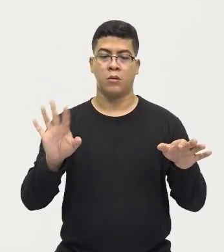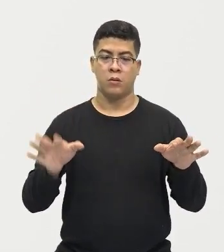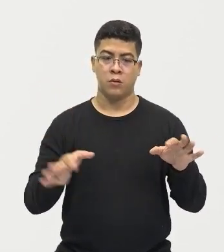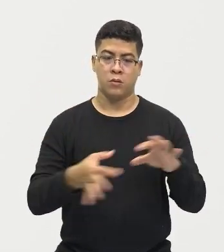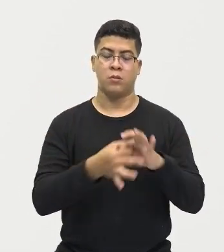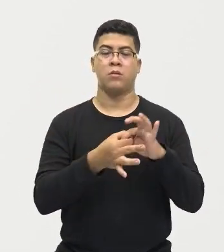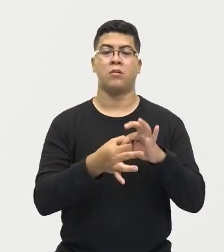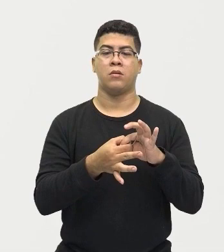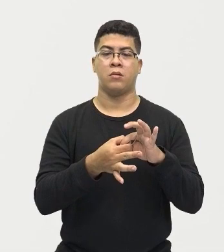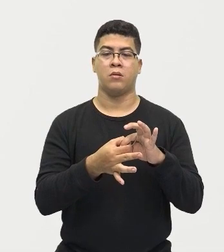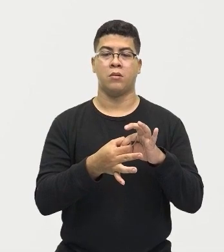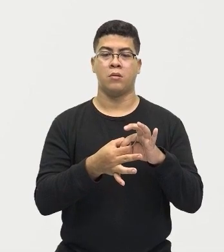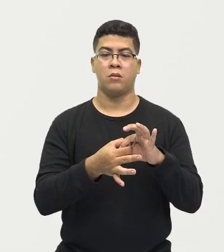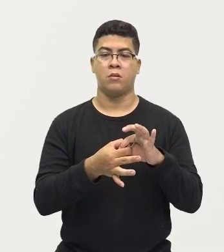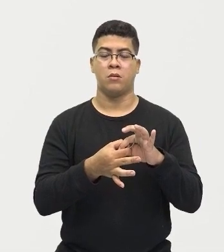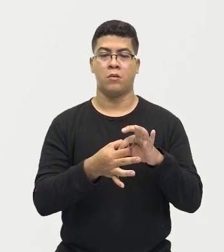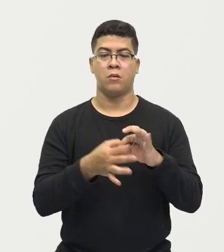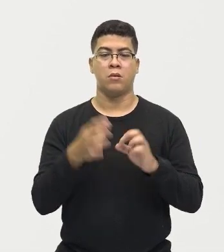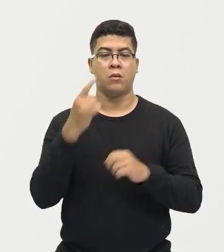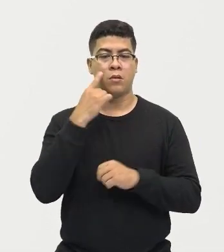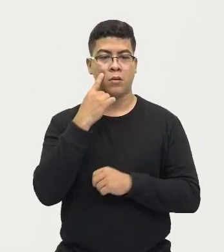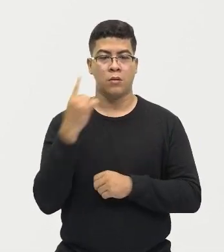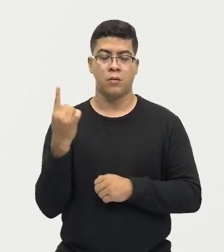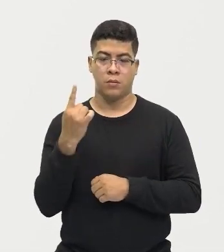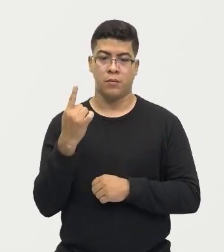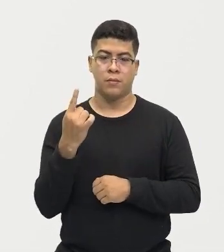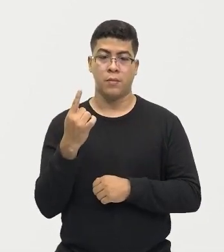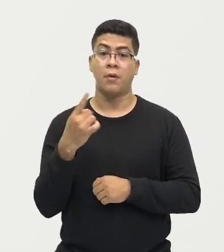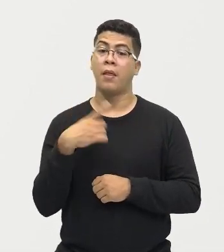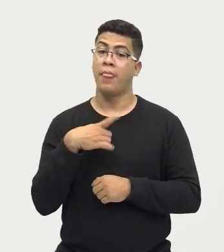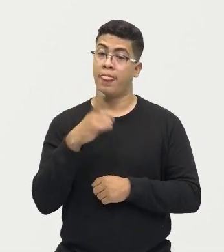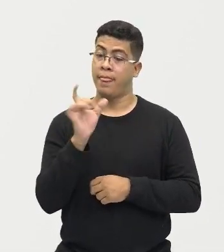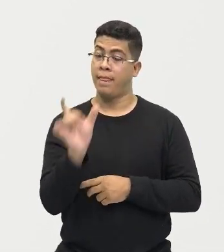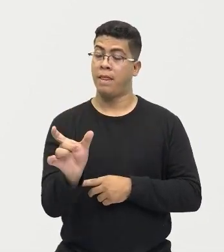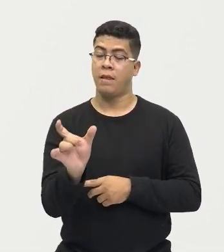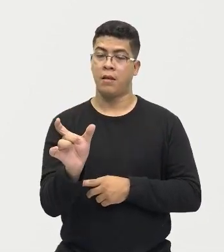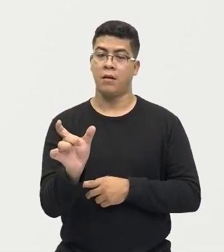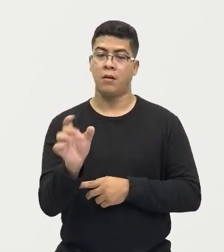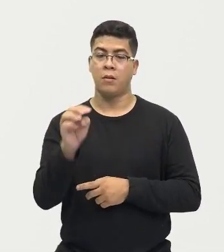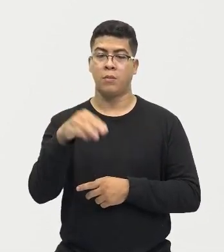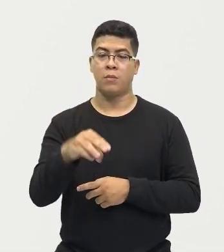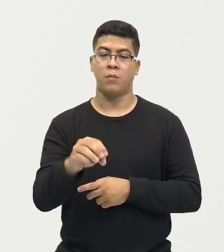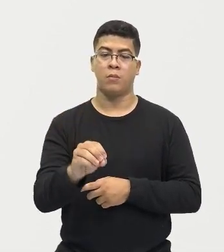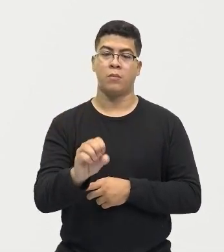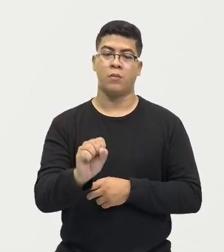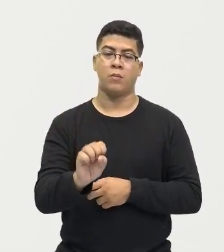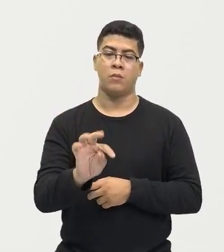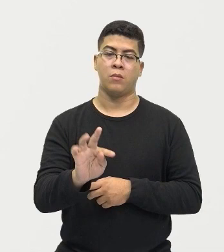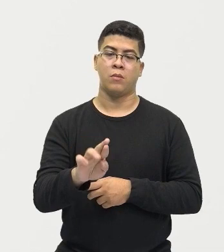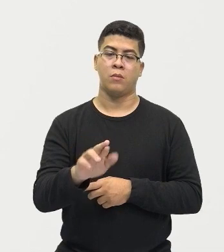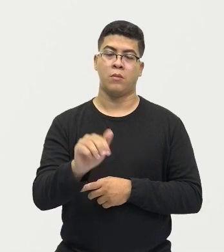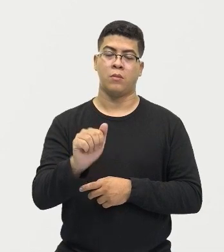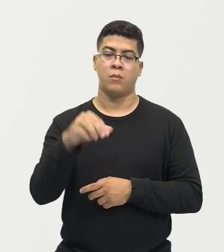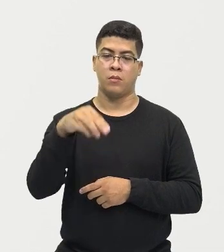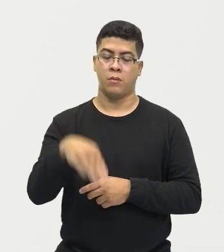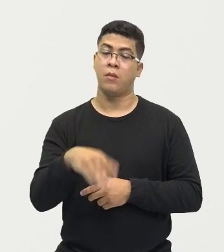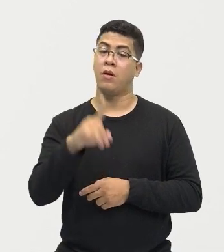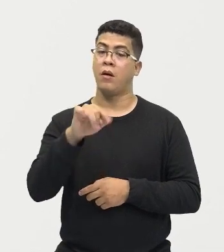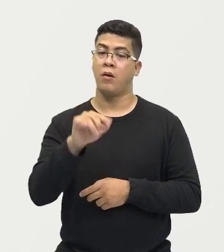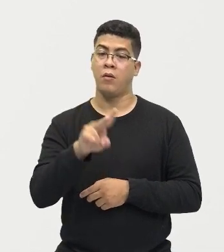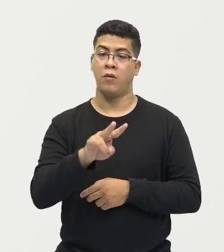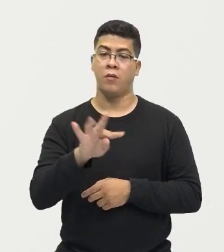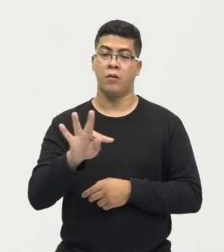verbo, para esta oração principal. Verbo transitivo direto, transita diretamente para o seu complemento e não